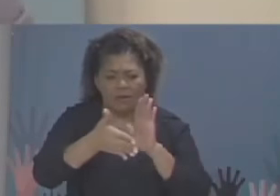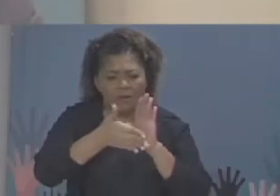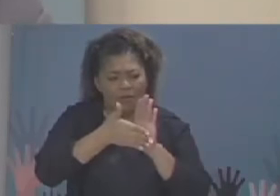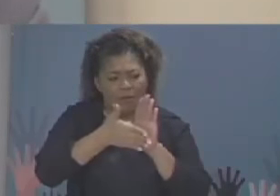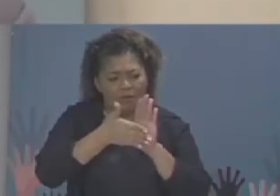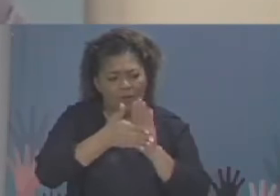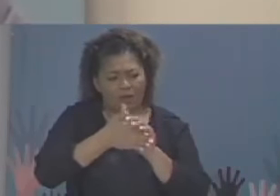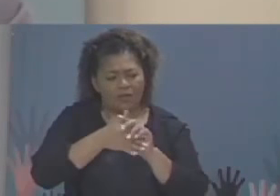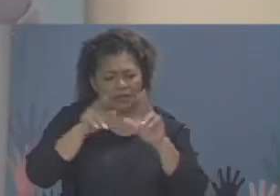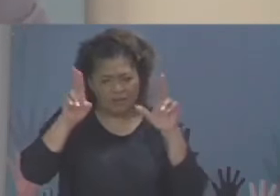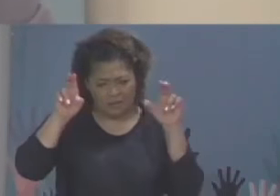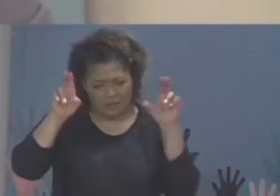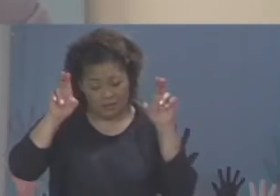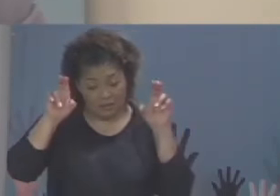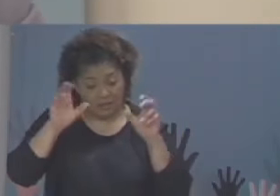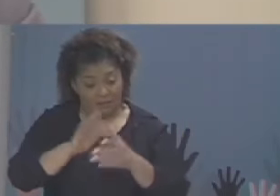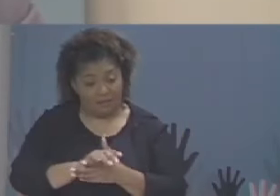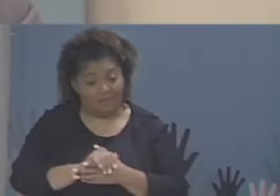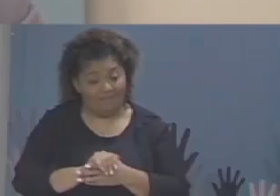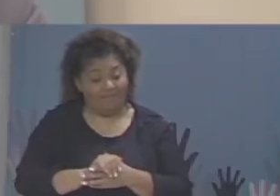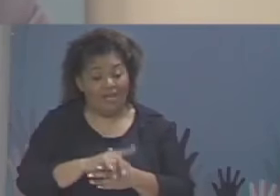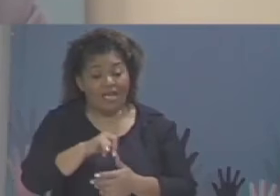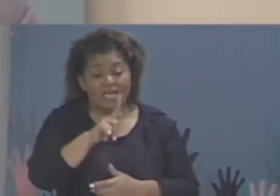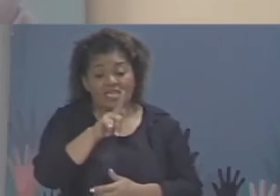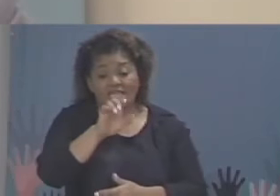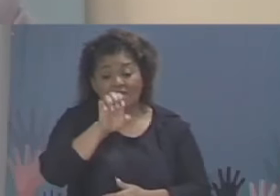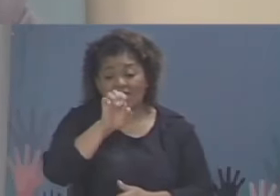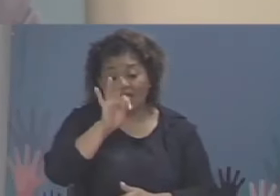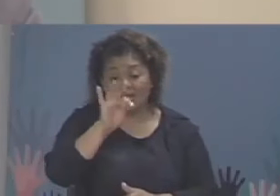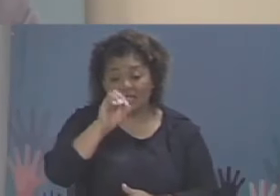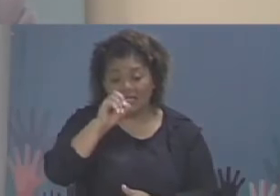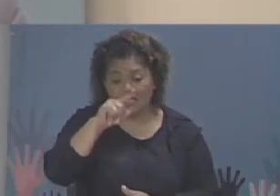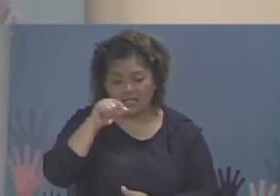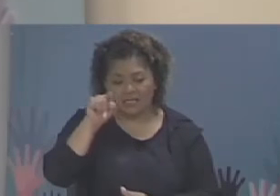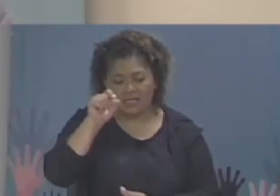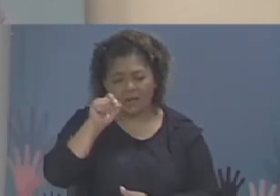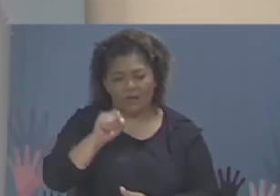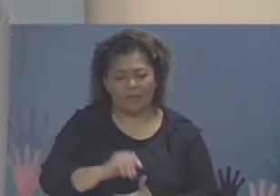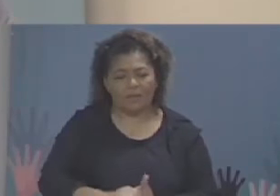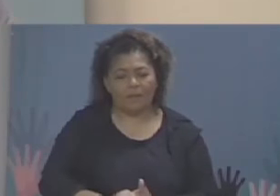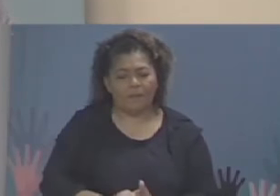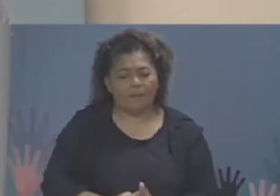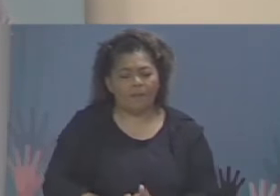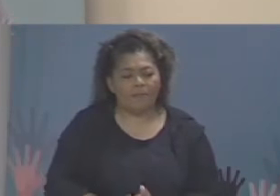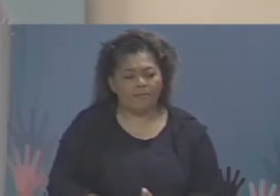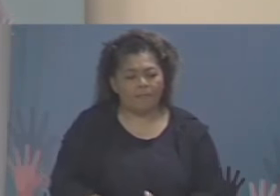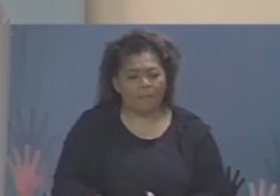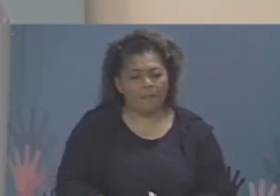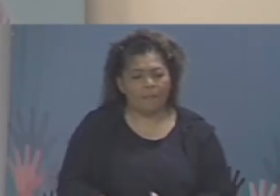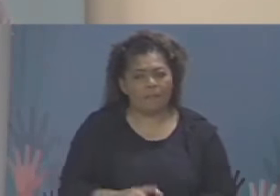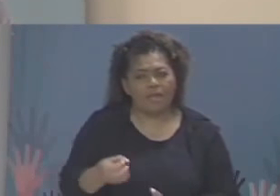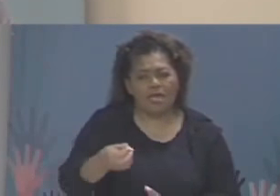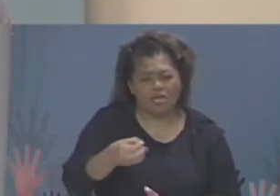mostrar para vocês que gestão estratégica não é bem isso, falar do passado, gestão estratégica é apontar para o futuro. Entra agora,